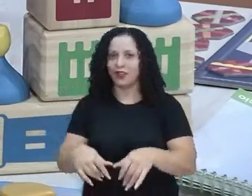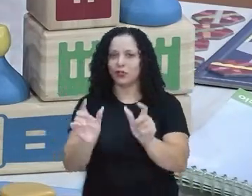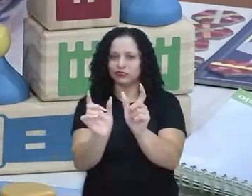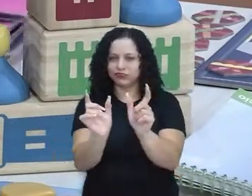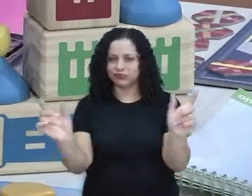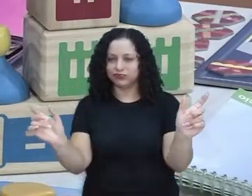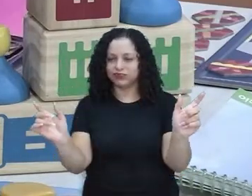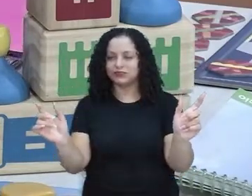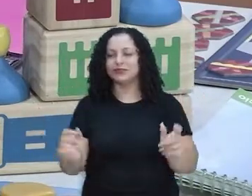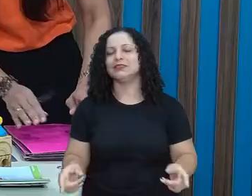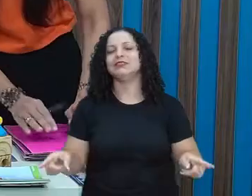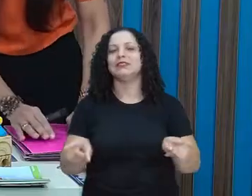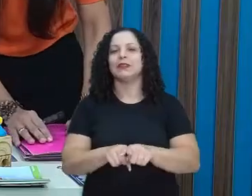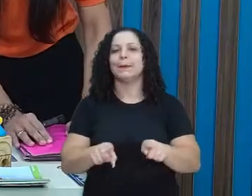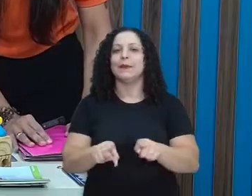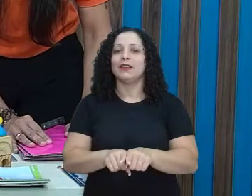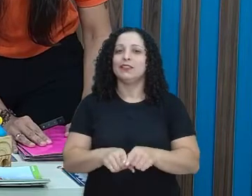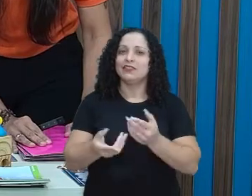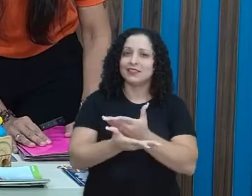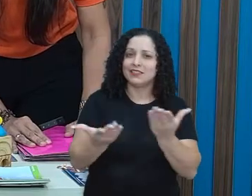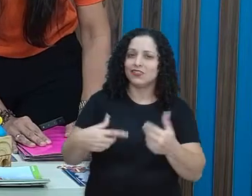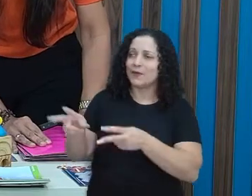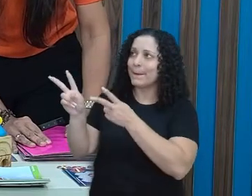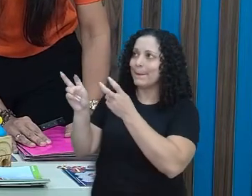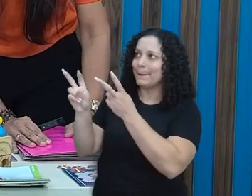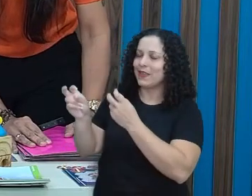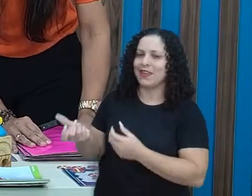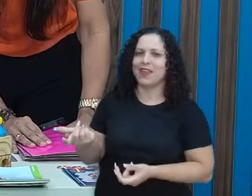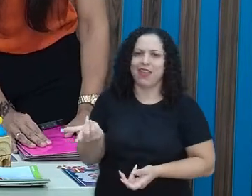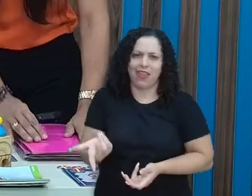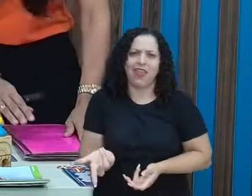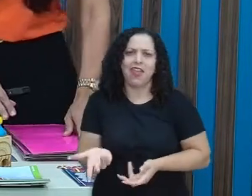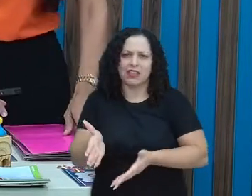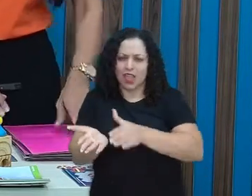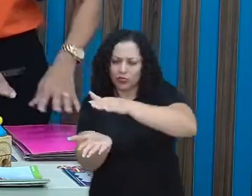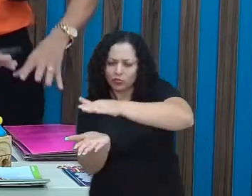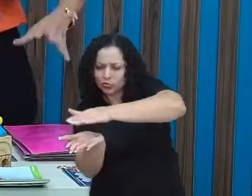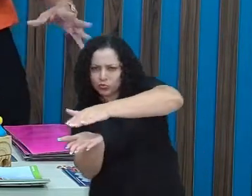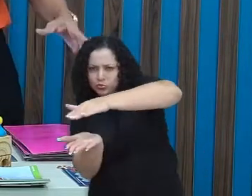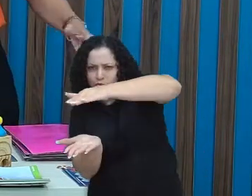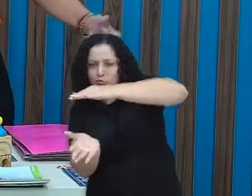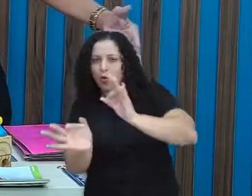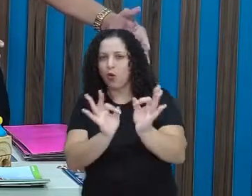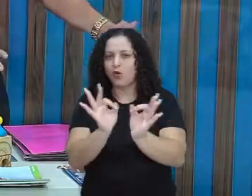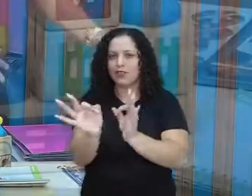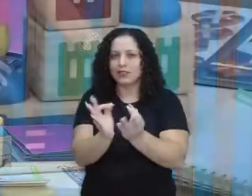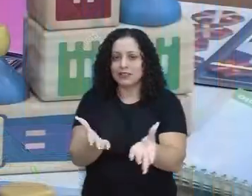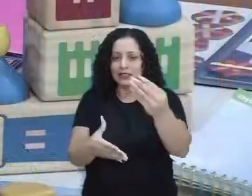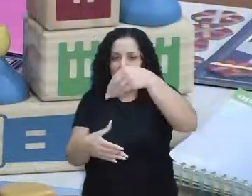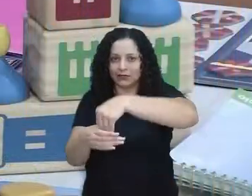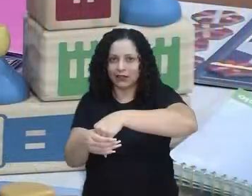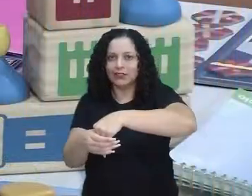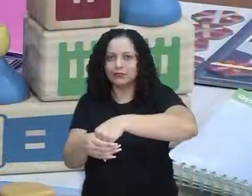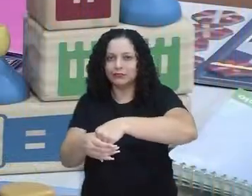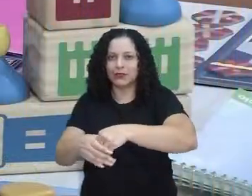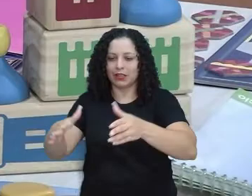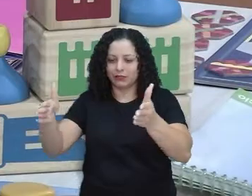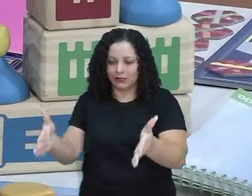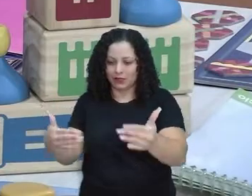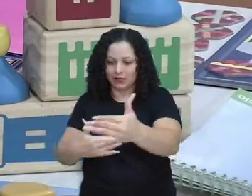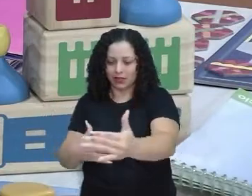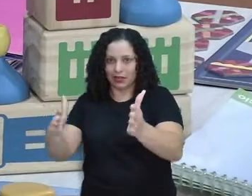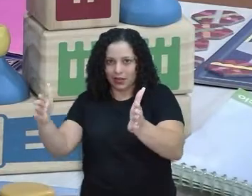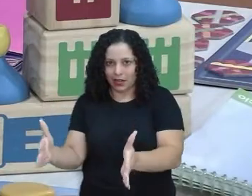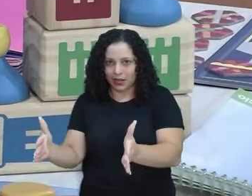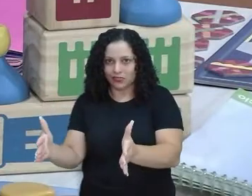à atenção, e a gente tem várias. Percebam que é um material que não ocupa espaço, a gente pode organizar na nossa caixinha de atendimento, que fica do